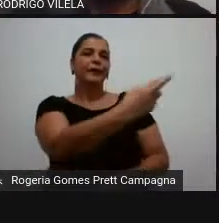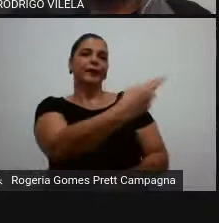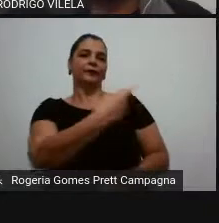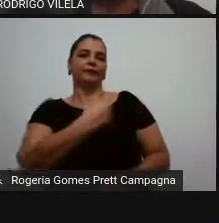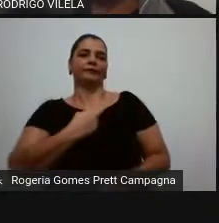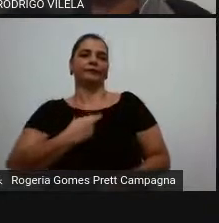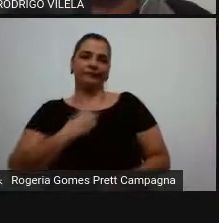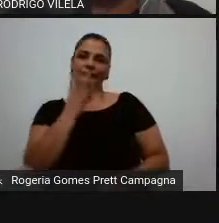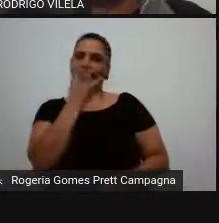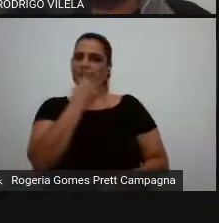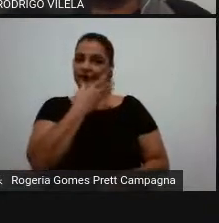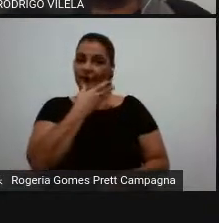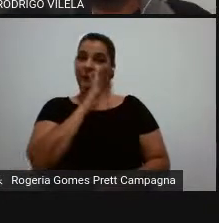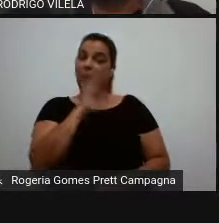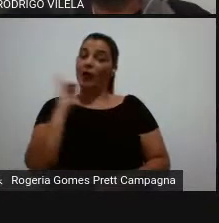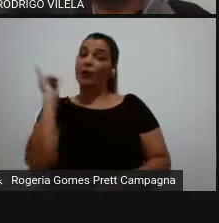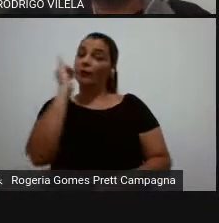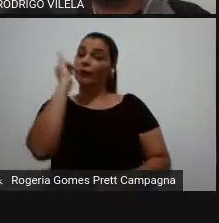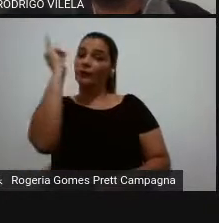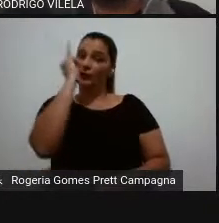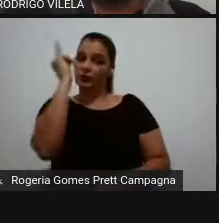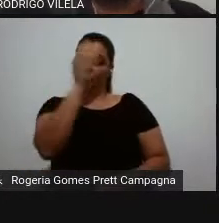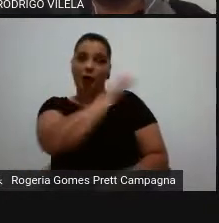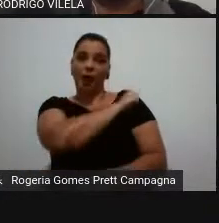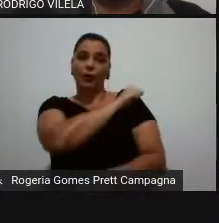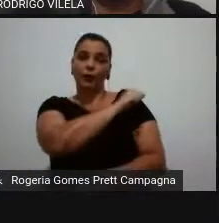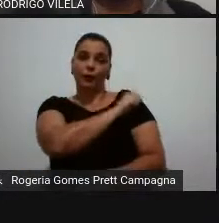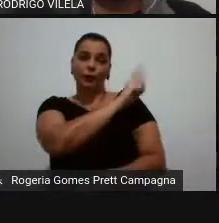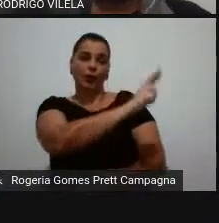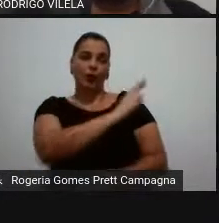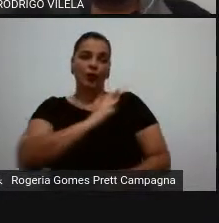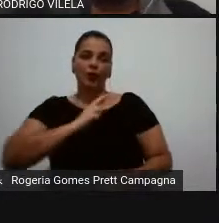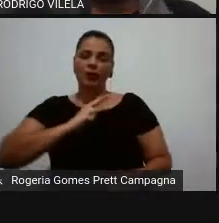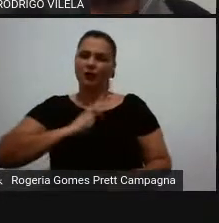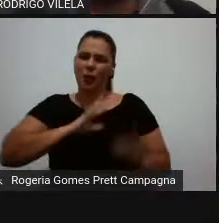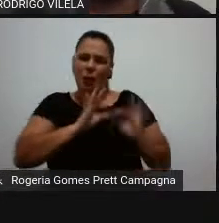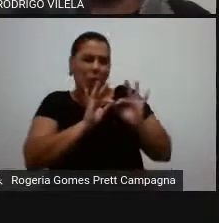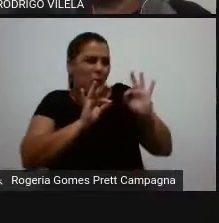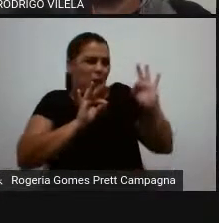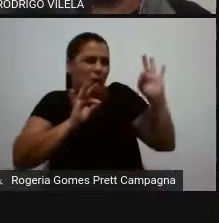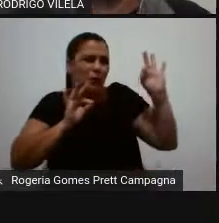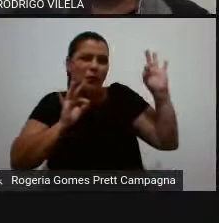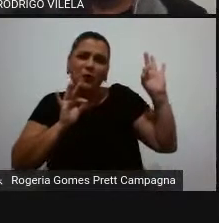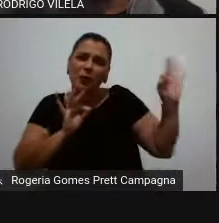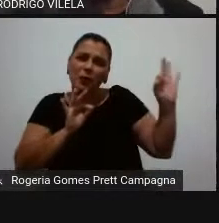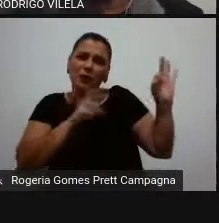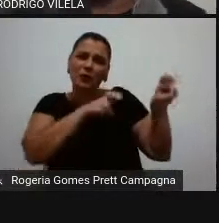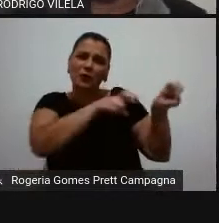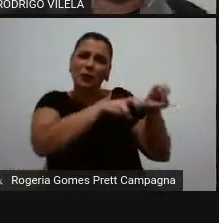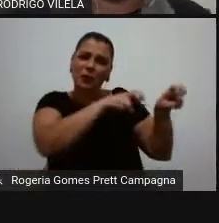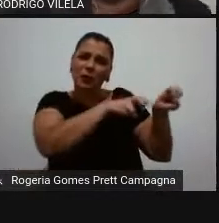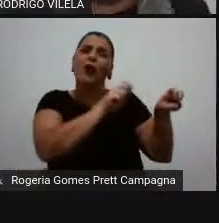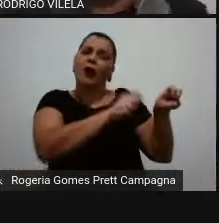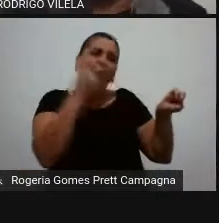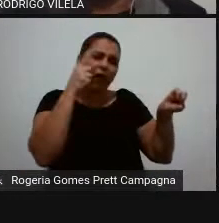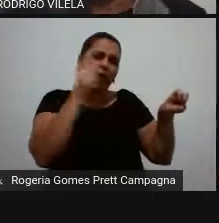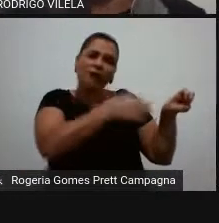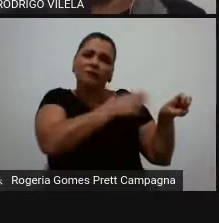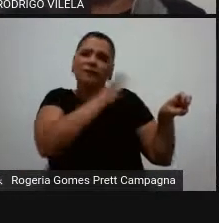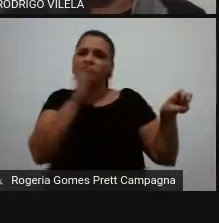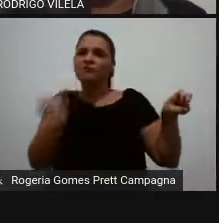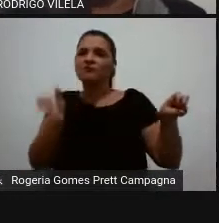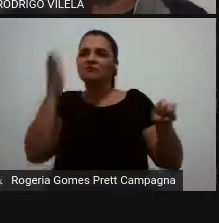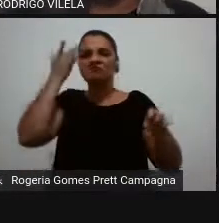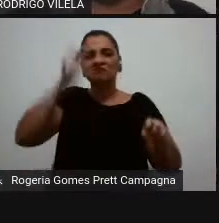importante, para que o estudante que está lá, no mais remoto do município de Mantenópolis, que ele consegue vir à rua, não sabe nem